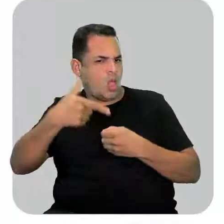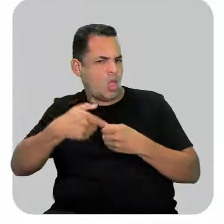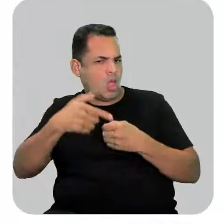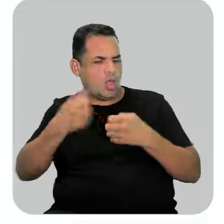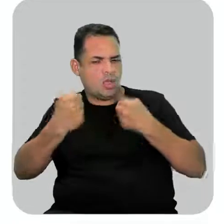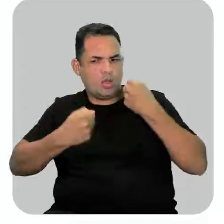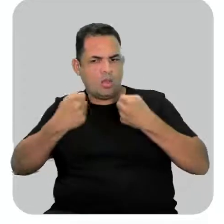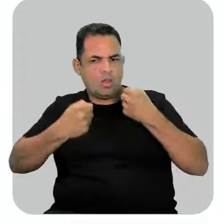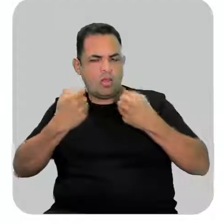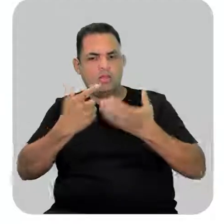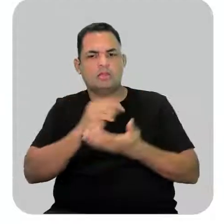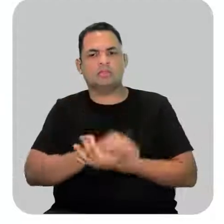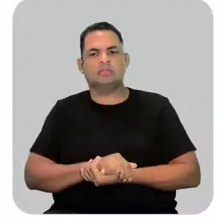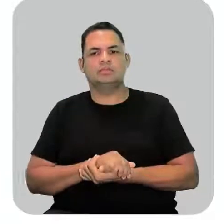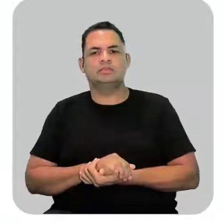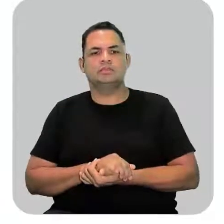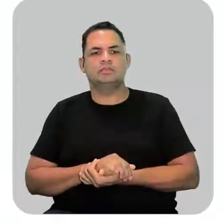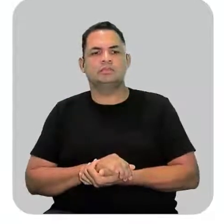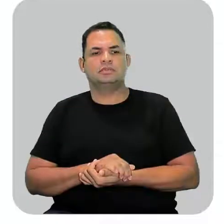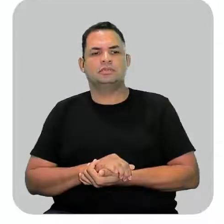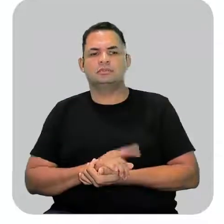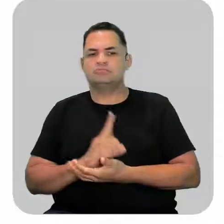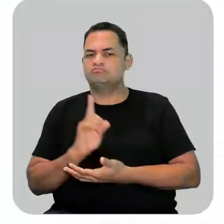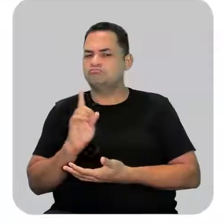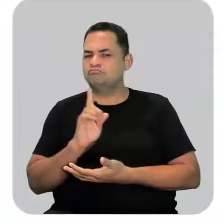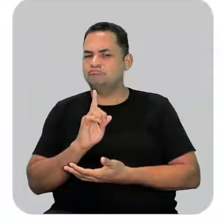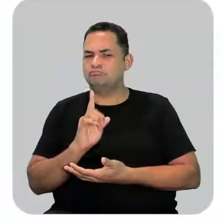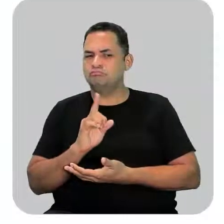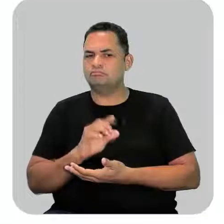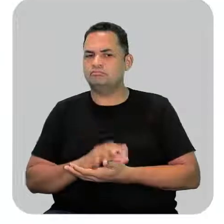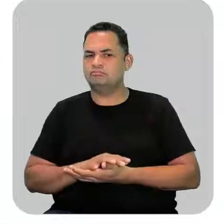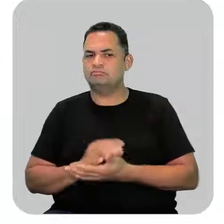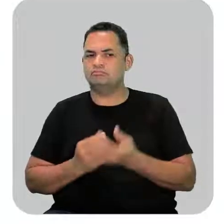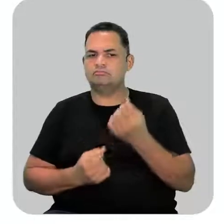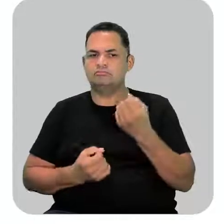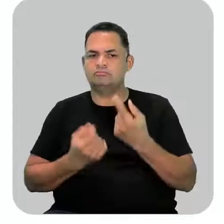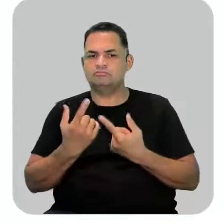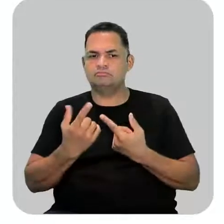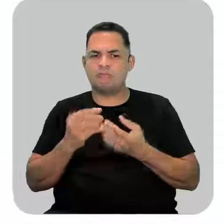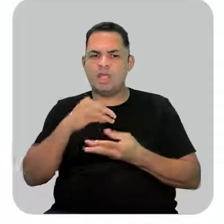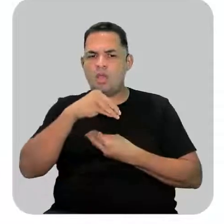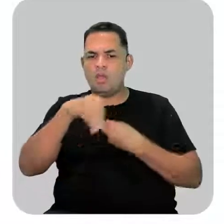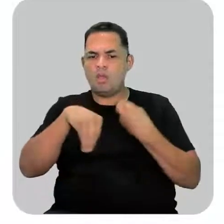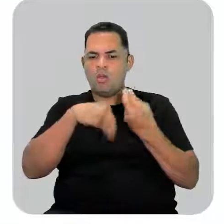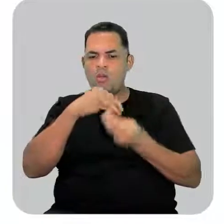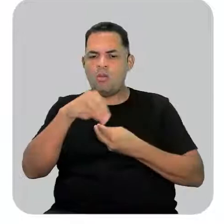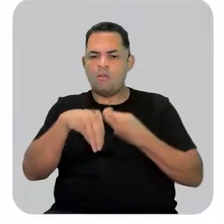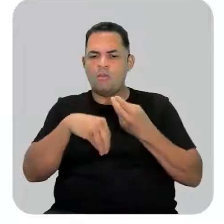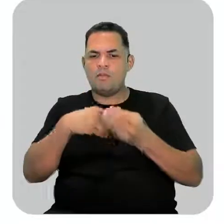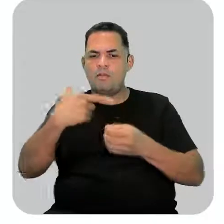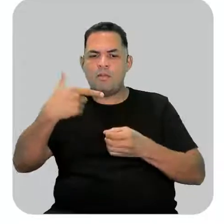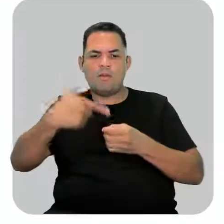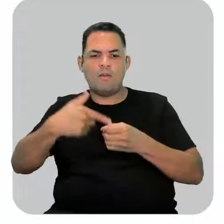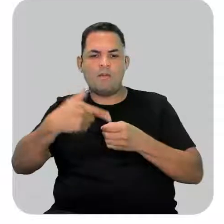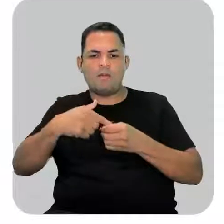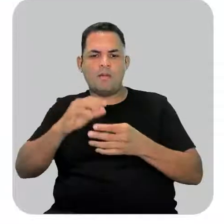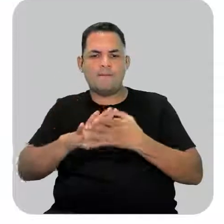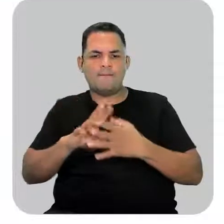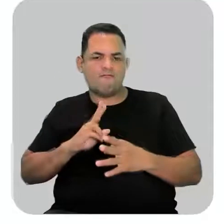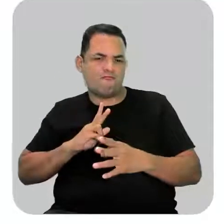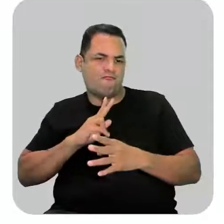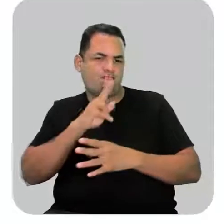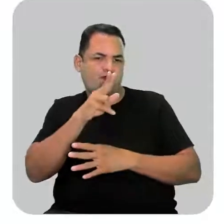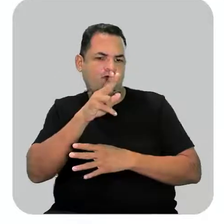acho que essa afirmativa aqui ela não é verdadeira. Em algumas situações, o metanol ele é misturado ao combustível para dar